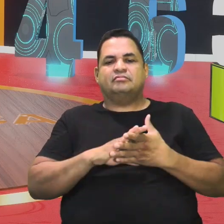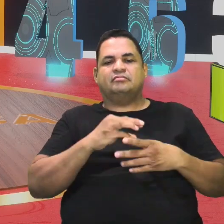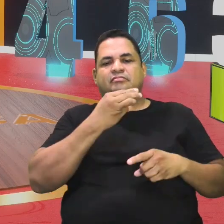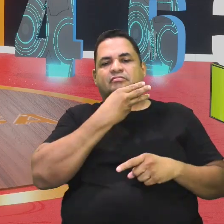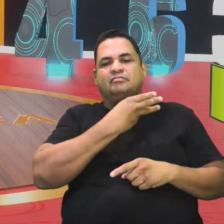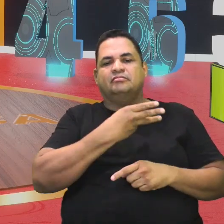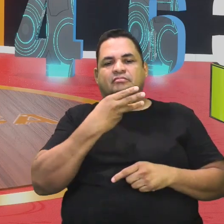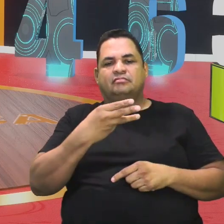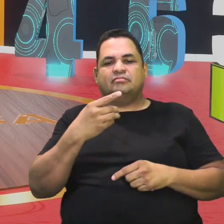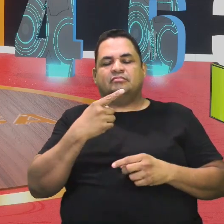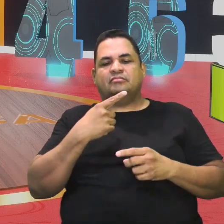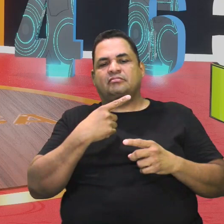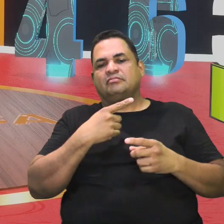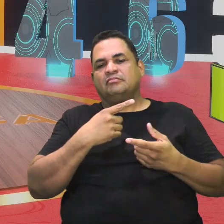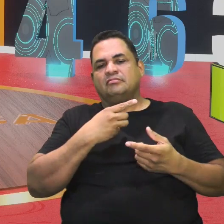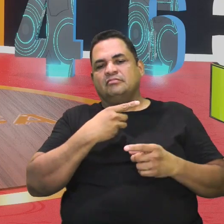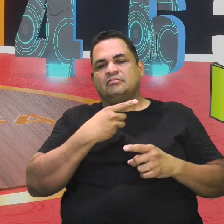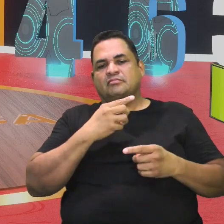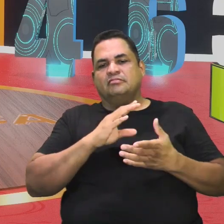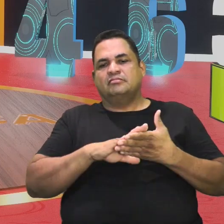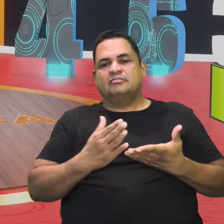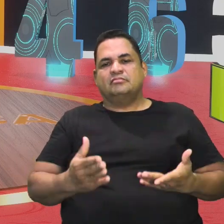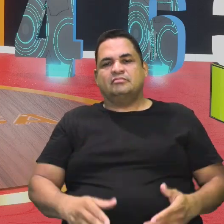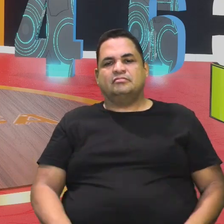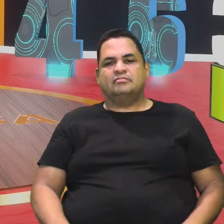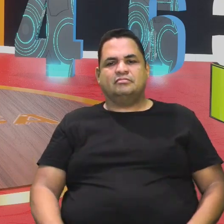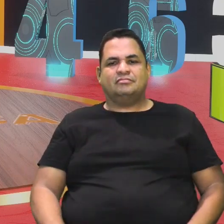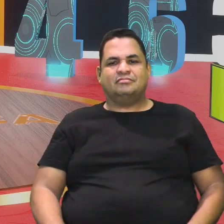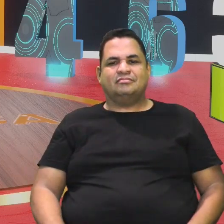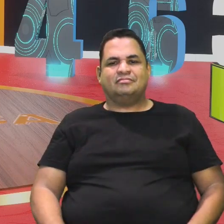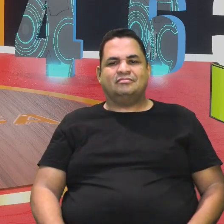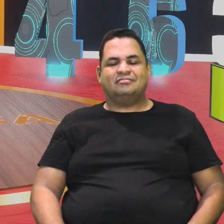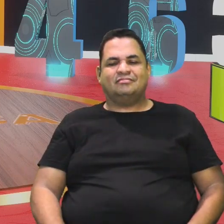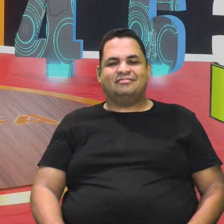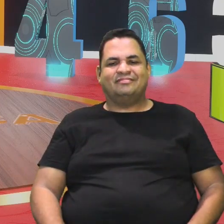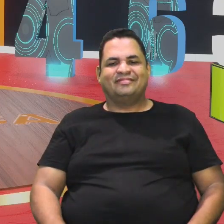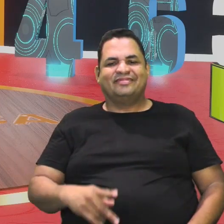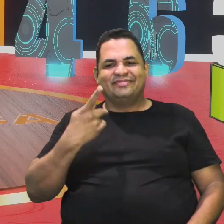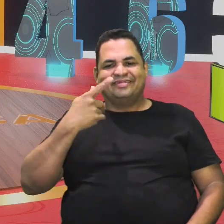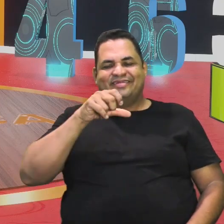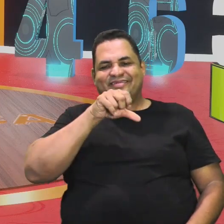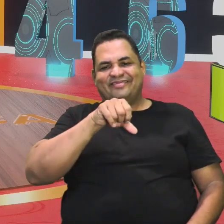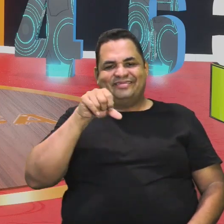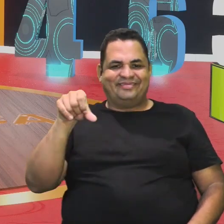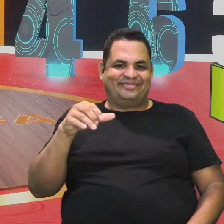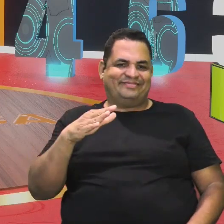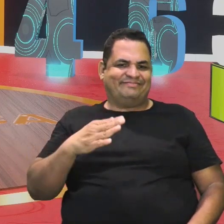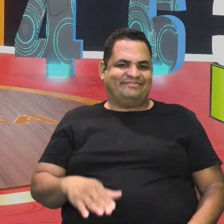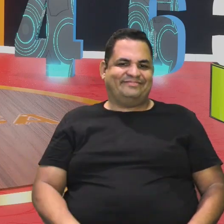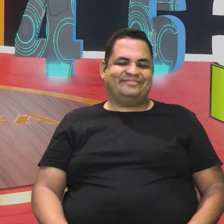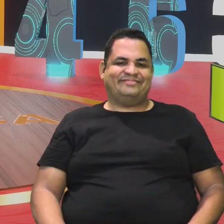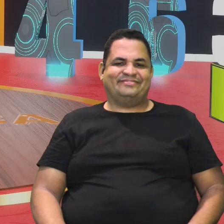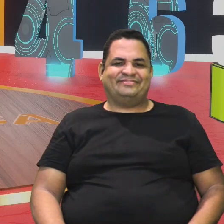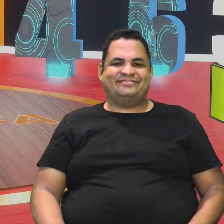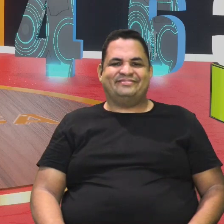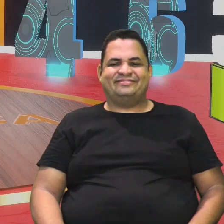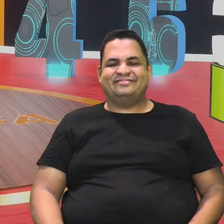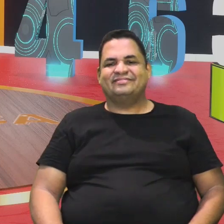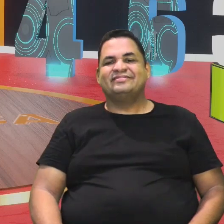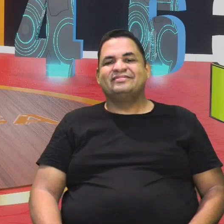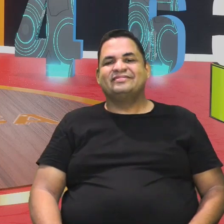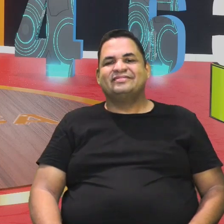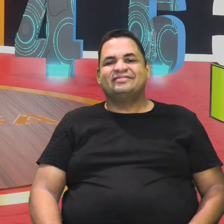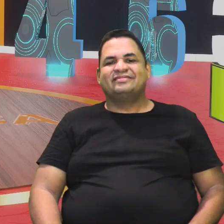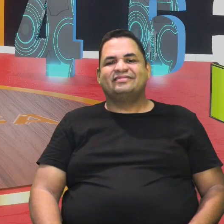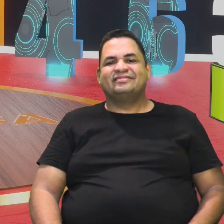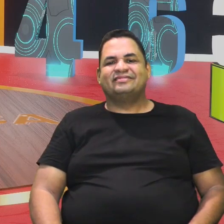E 33 vezes 33? É 9. Opa, é 99. Será? Não, tá.